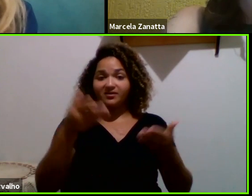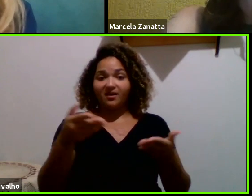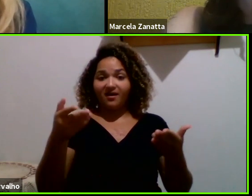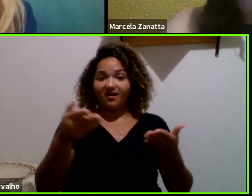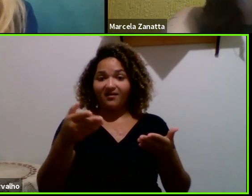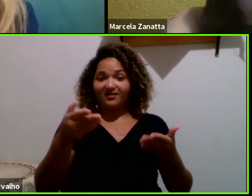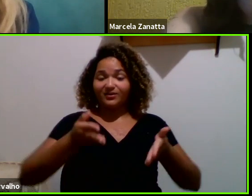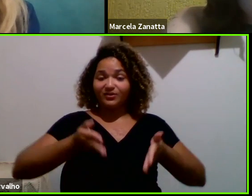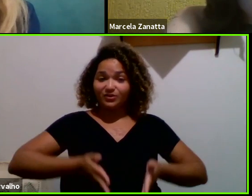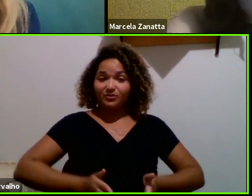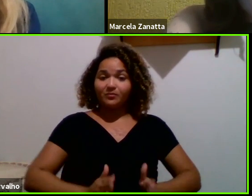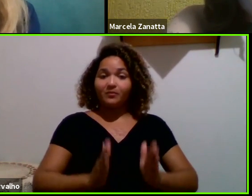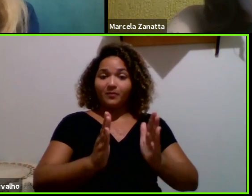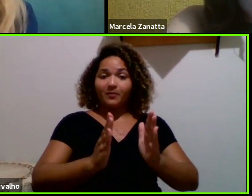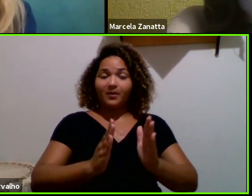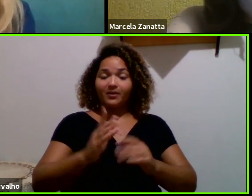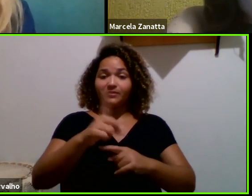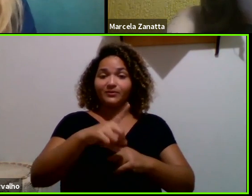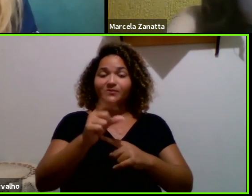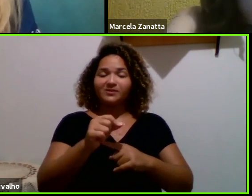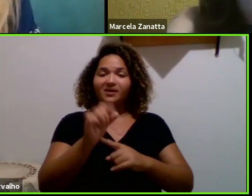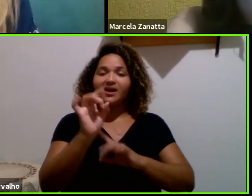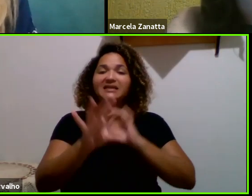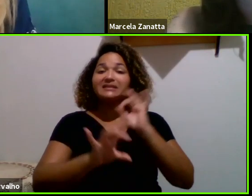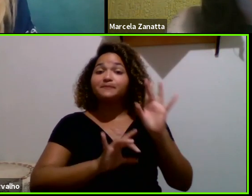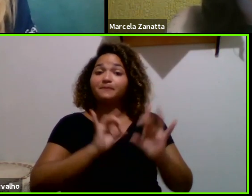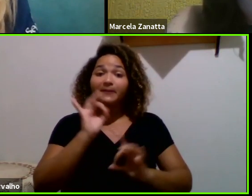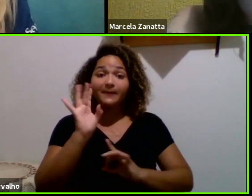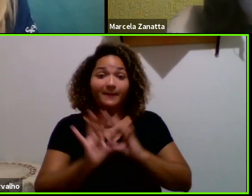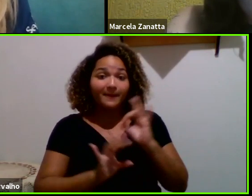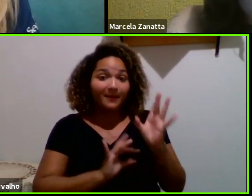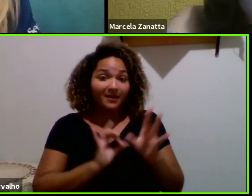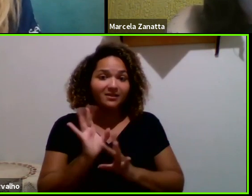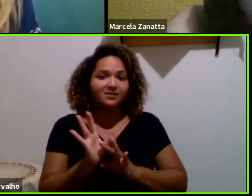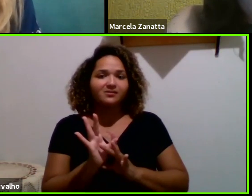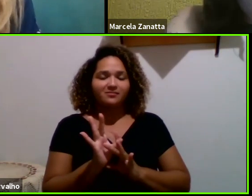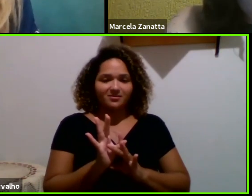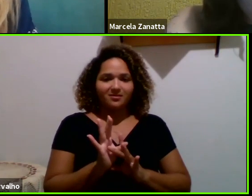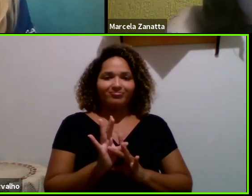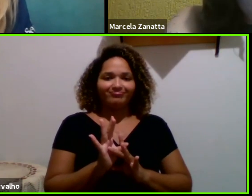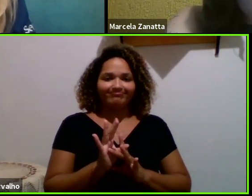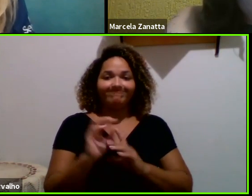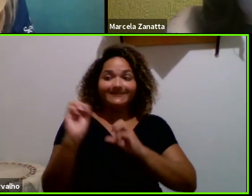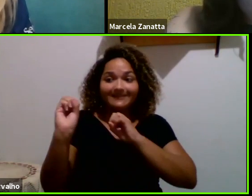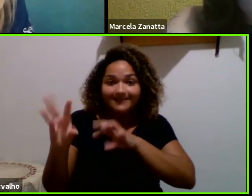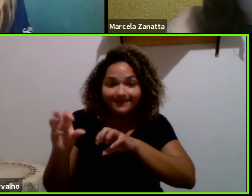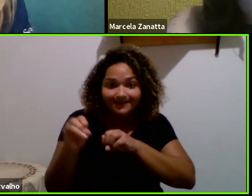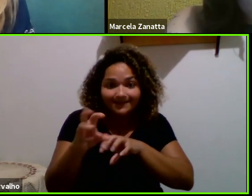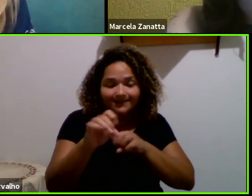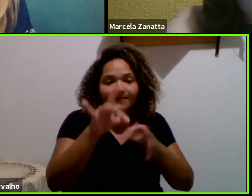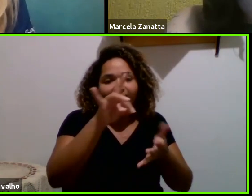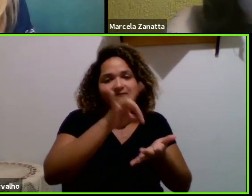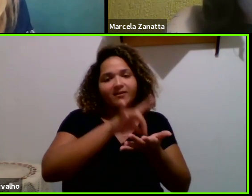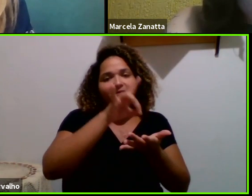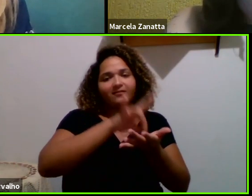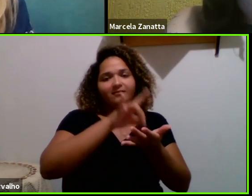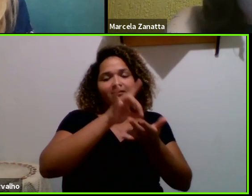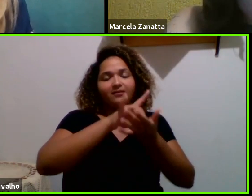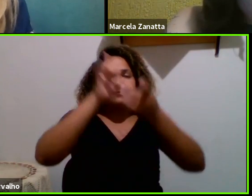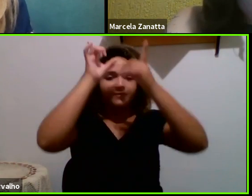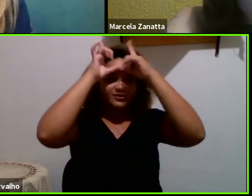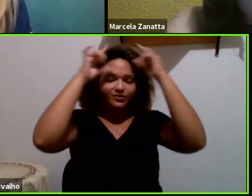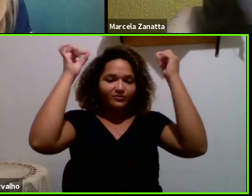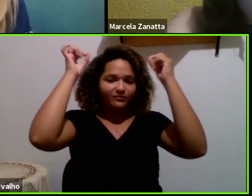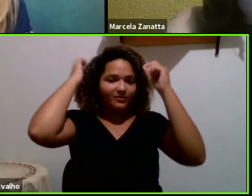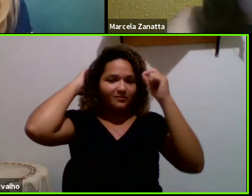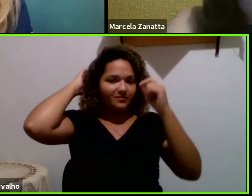Senac, ele especializa, ele forma enfermeiros especialistas preparados para prestar